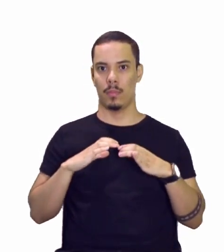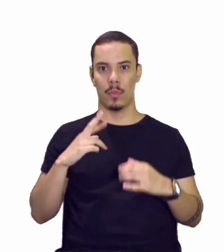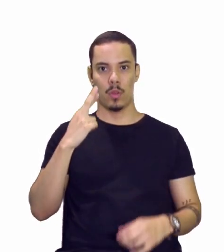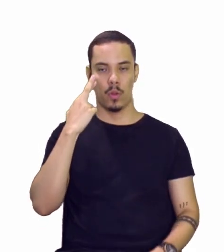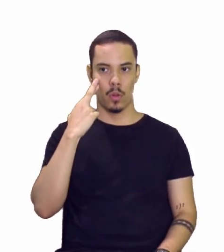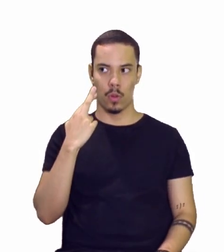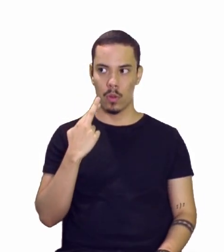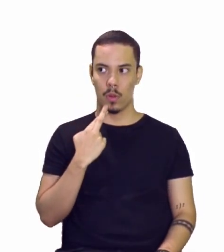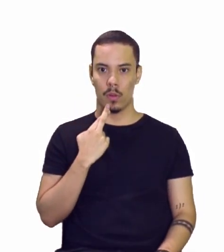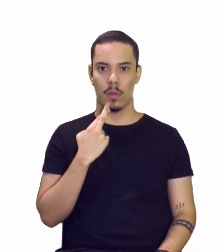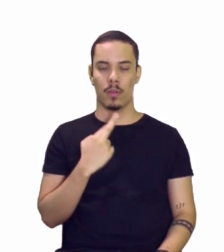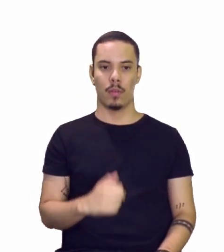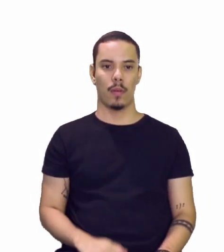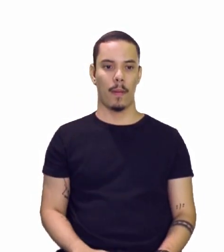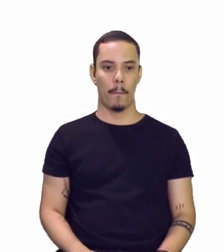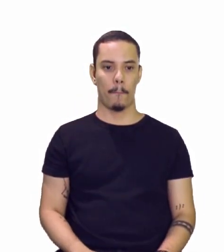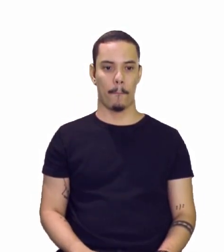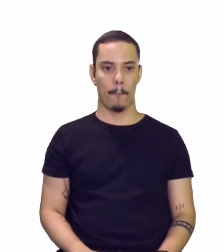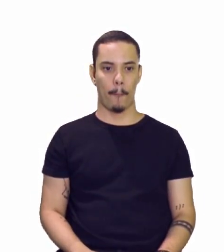10 cidades,